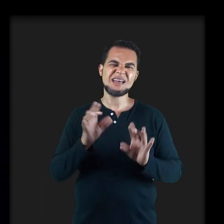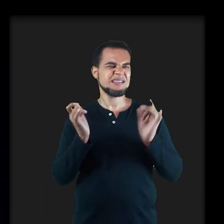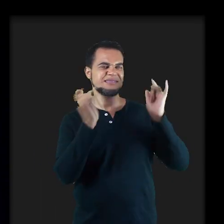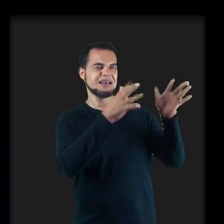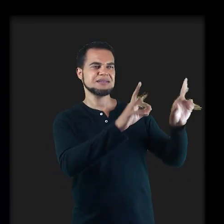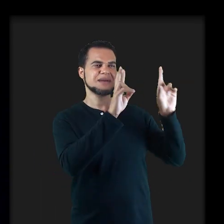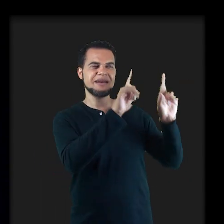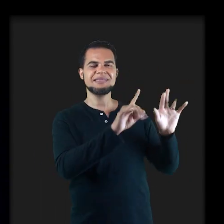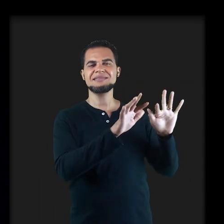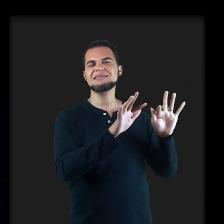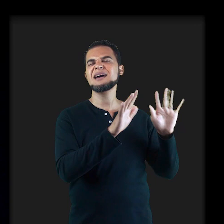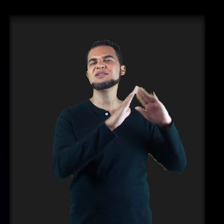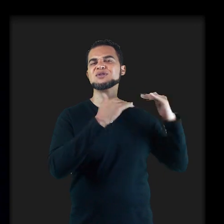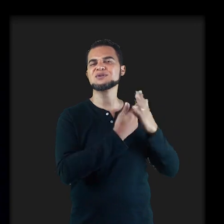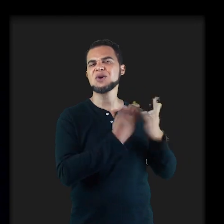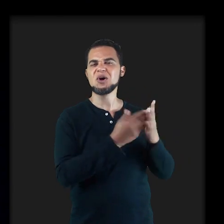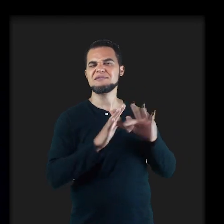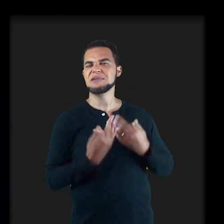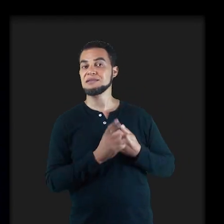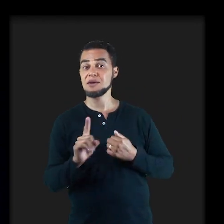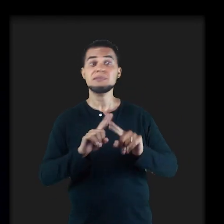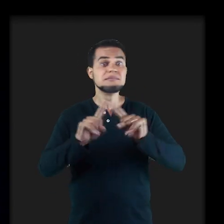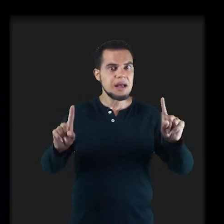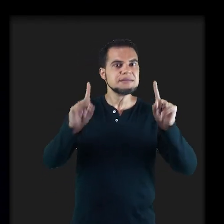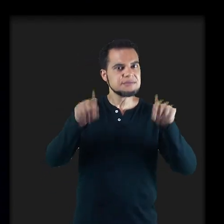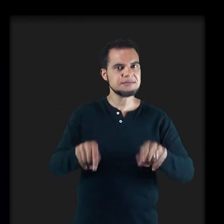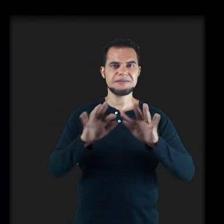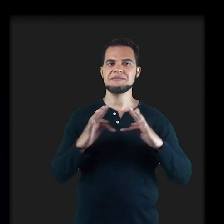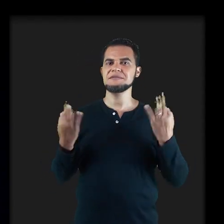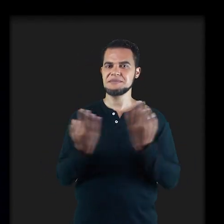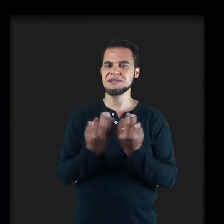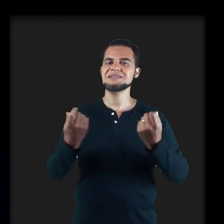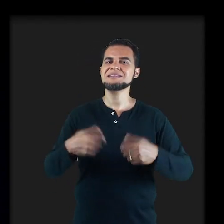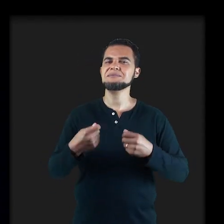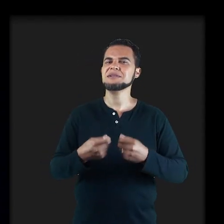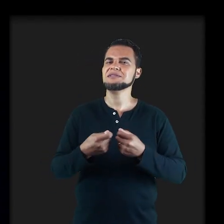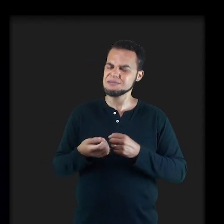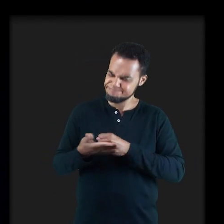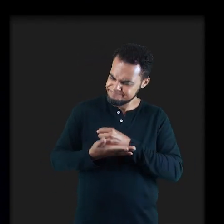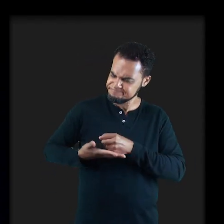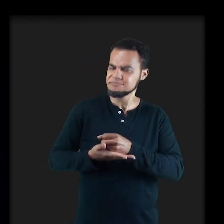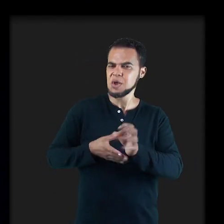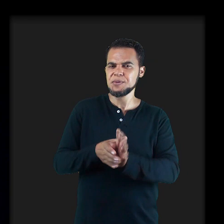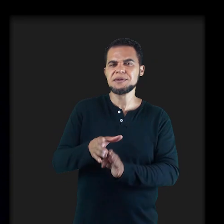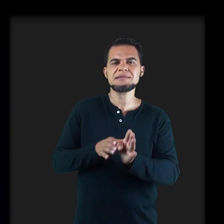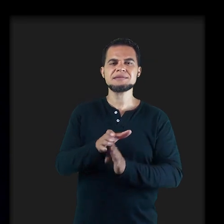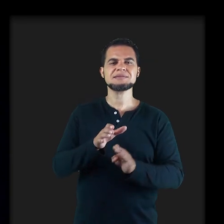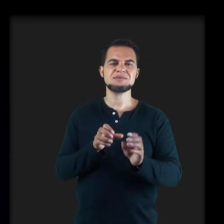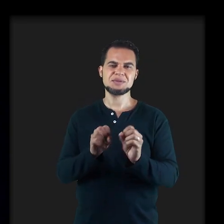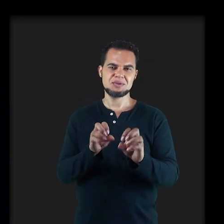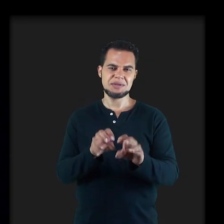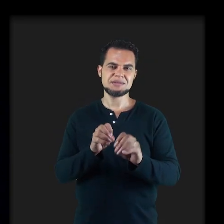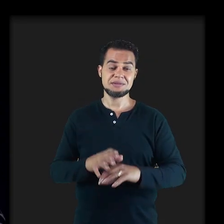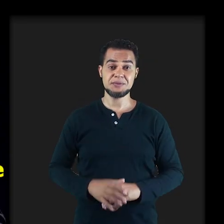escola esse papel de educador. No entanto, na família, que tem que ser lançada as bases dessa